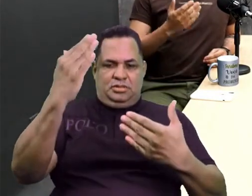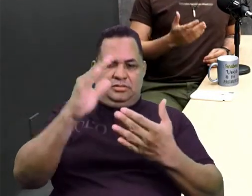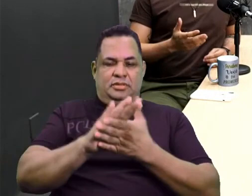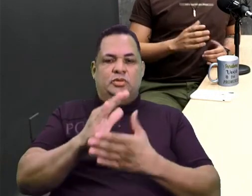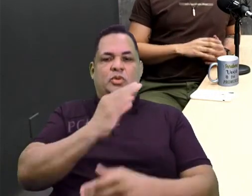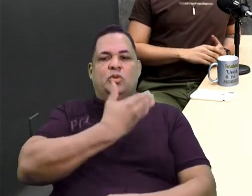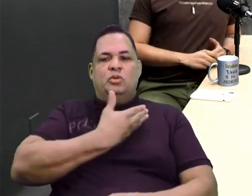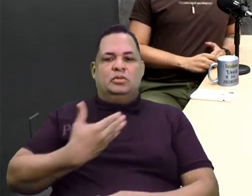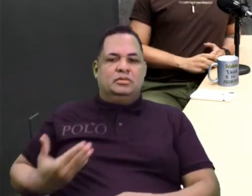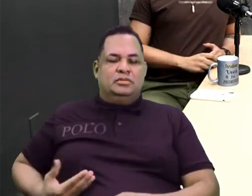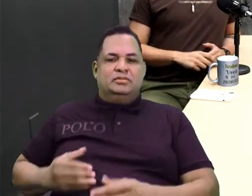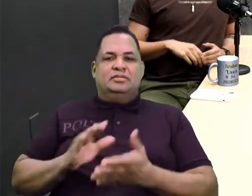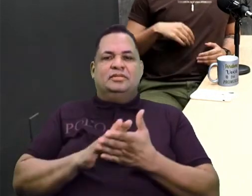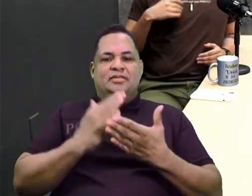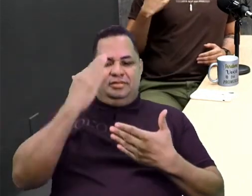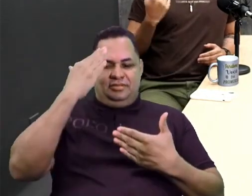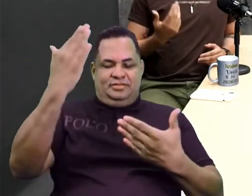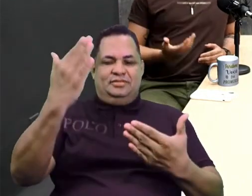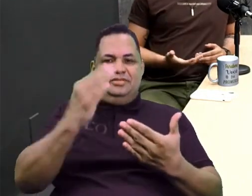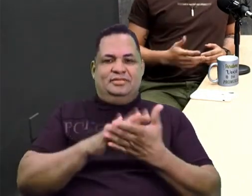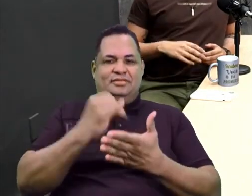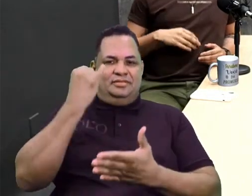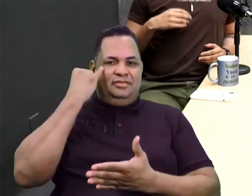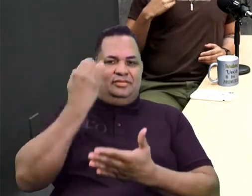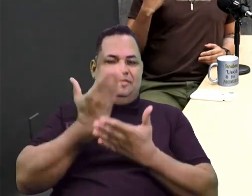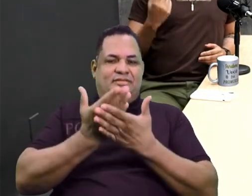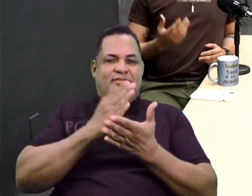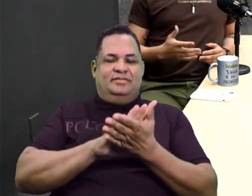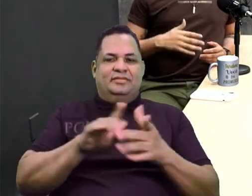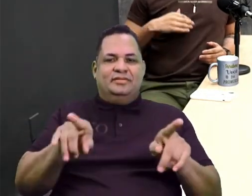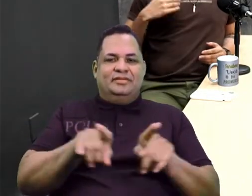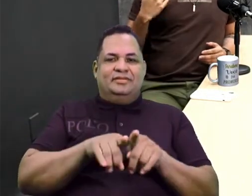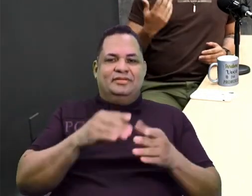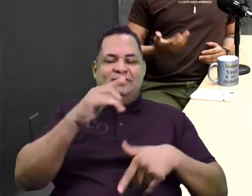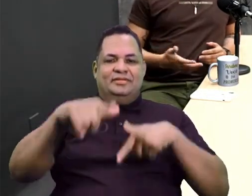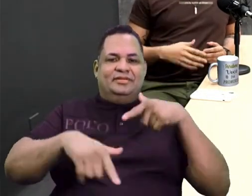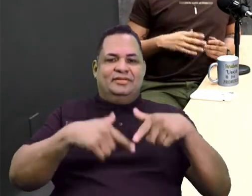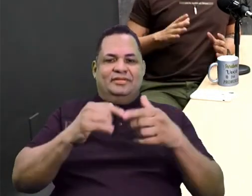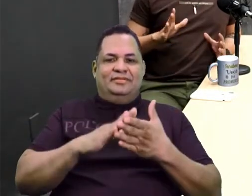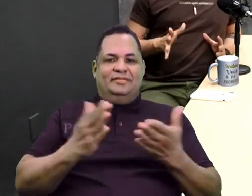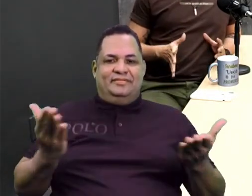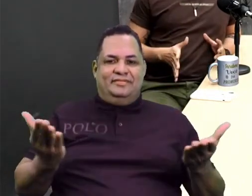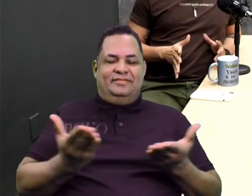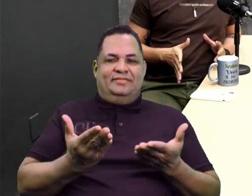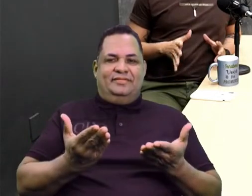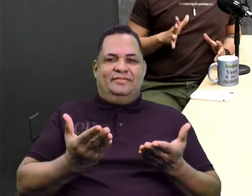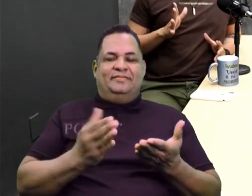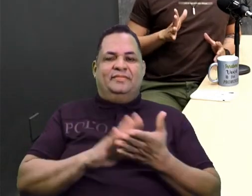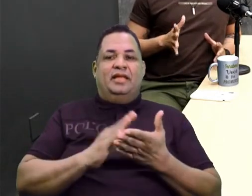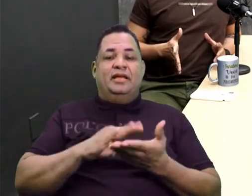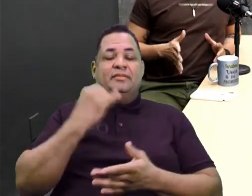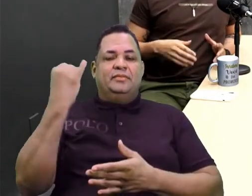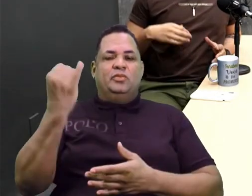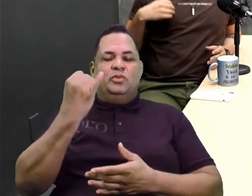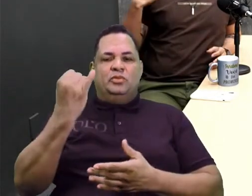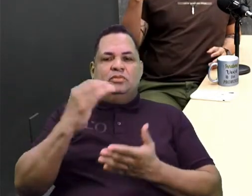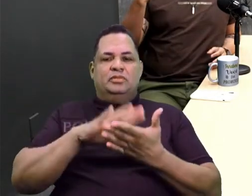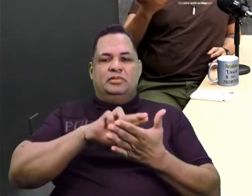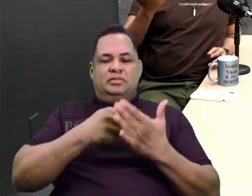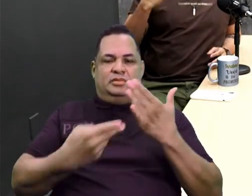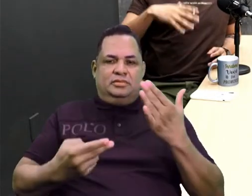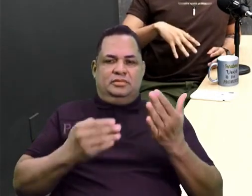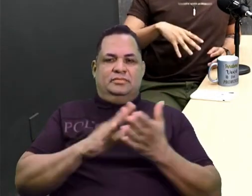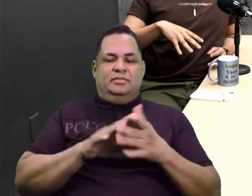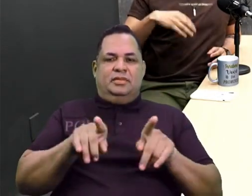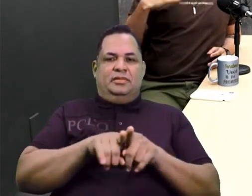o nosso intérprete Sâmio, que fez esse trabalho belíssimo aqui na nossa tradução, que é essencial e fundamental para que os